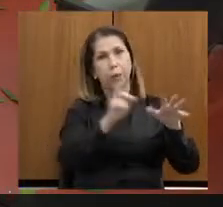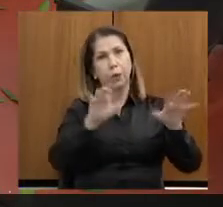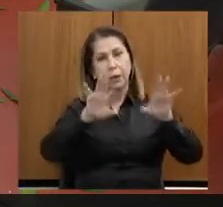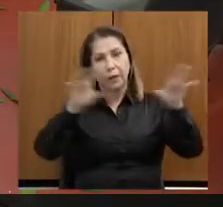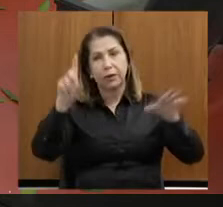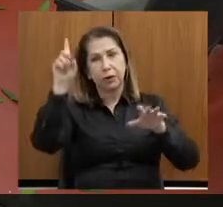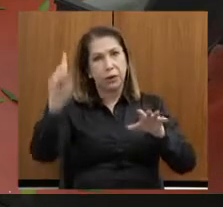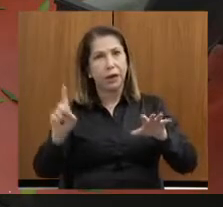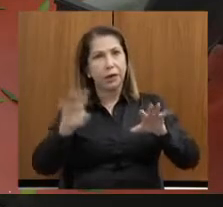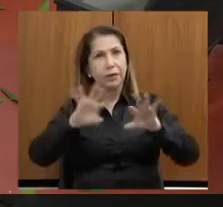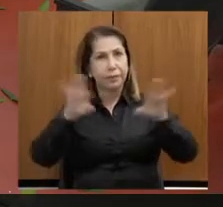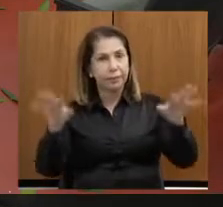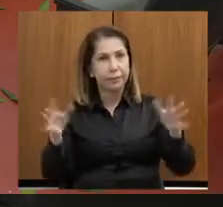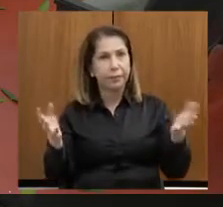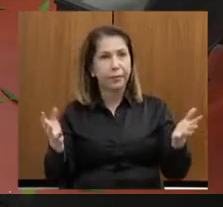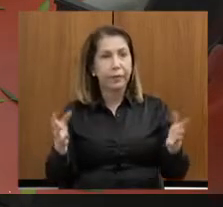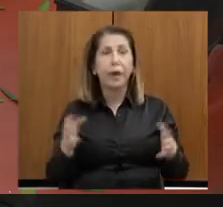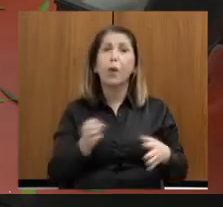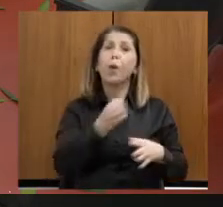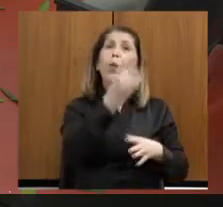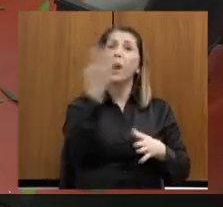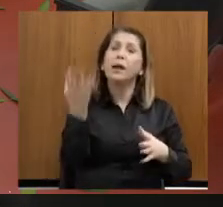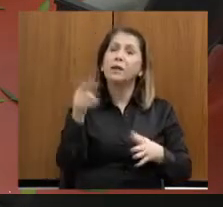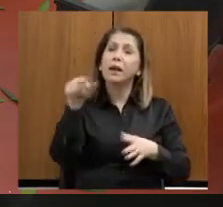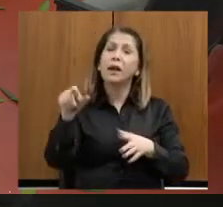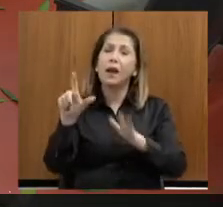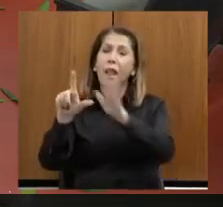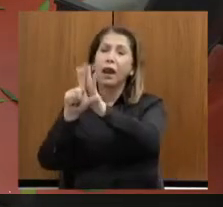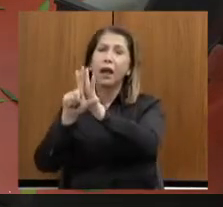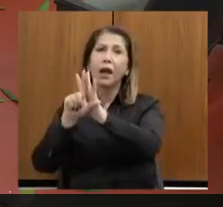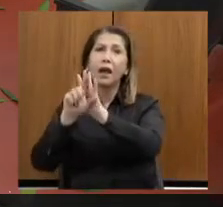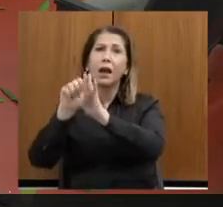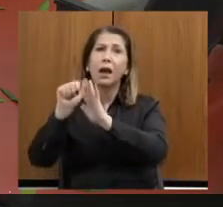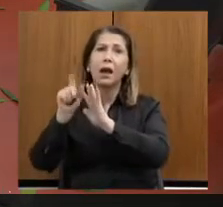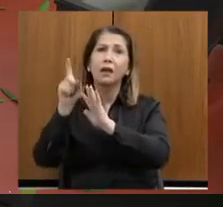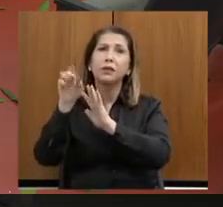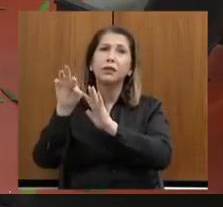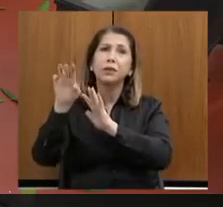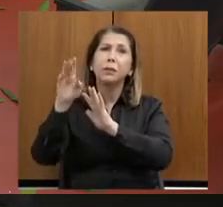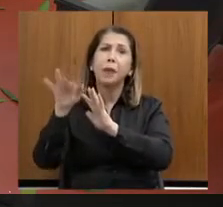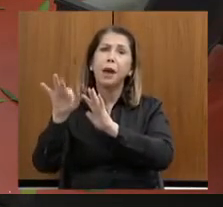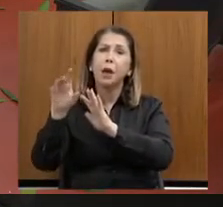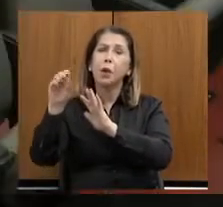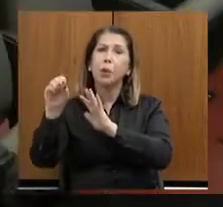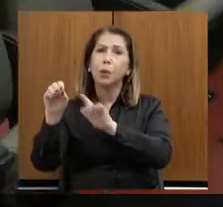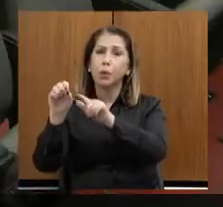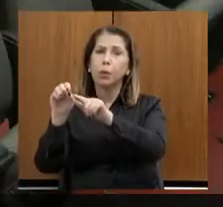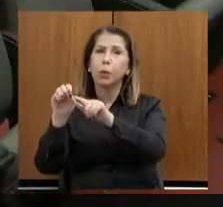casas de quantos Aqui foram contemplados com a layout Blank oi oi